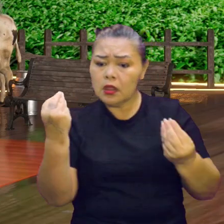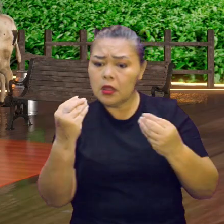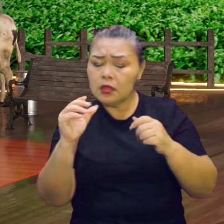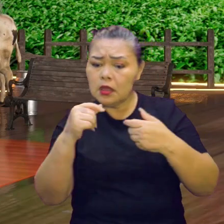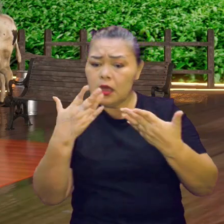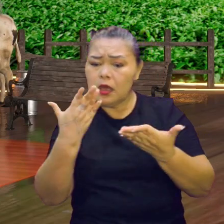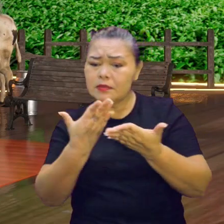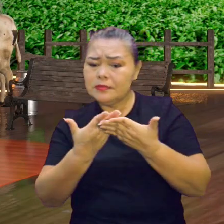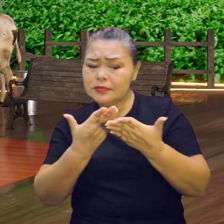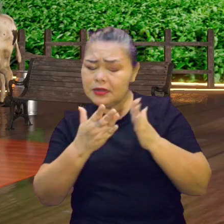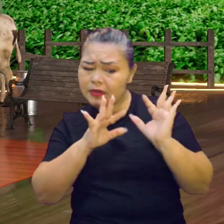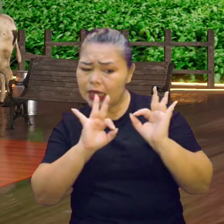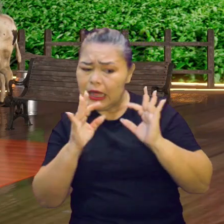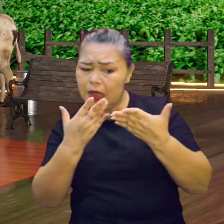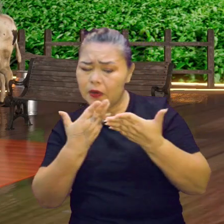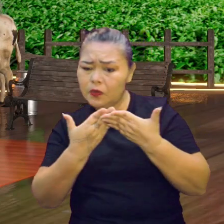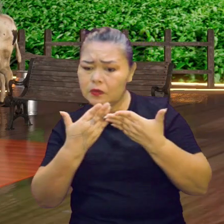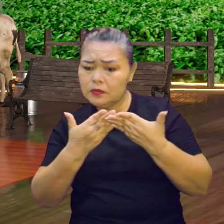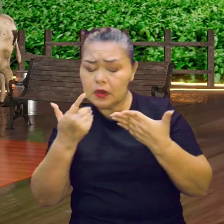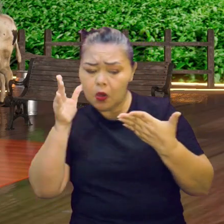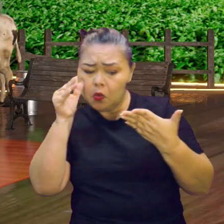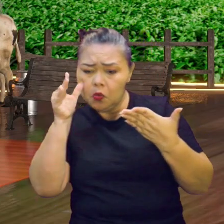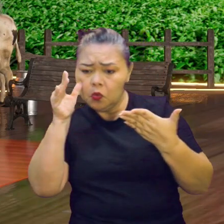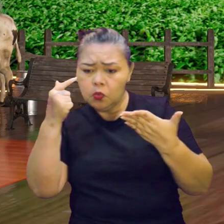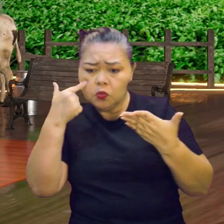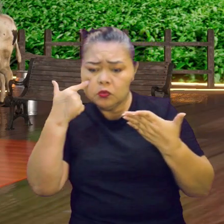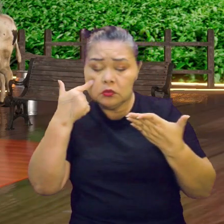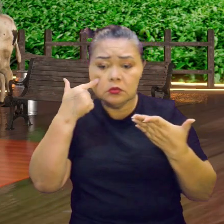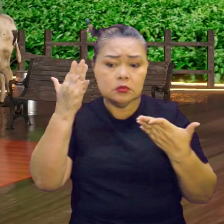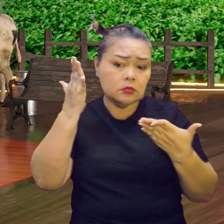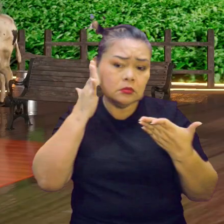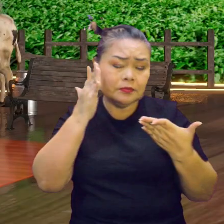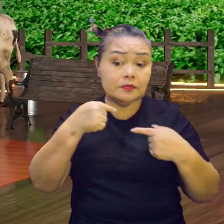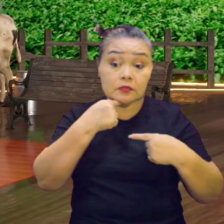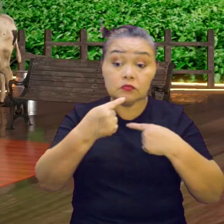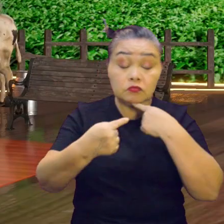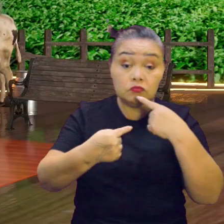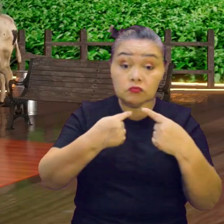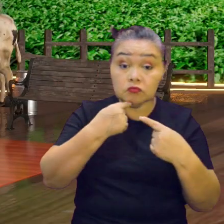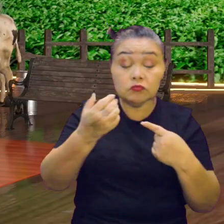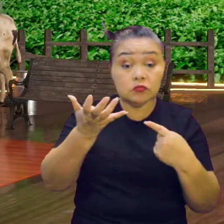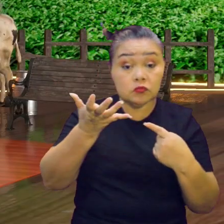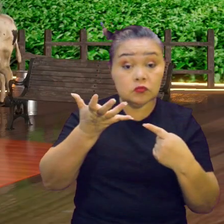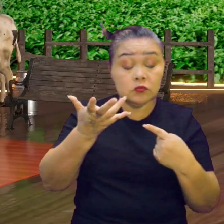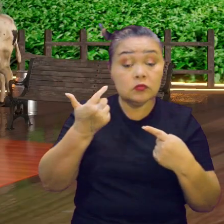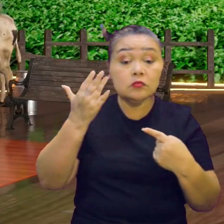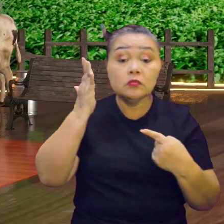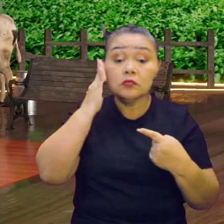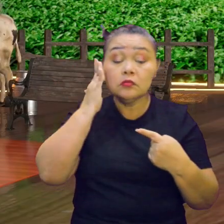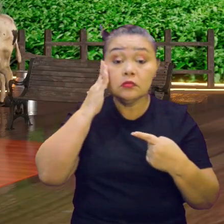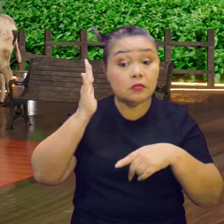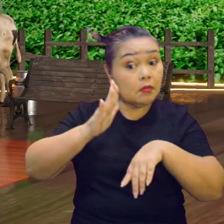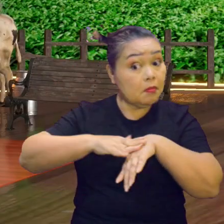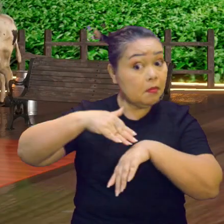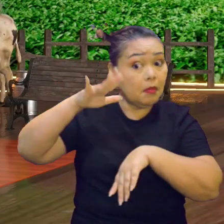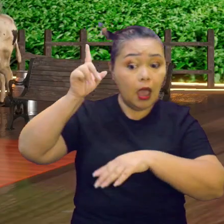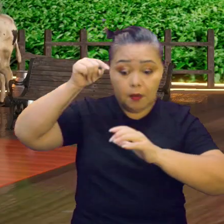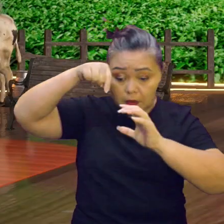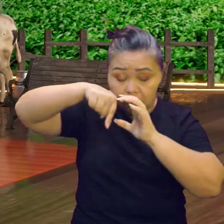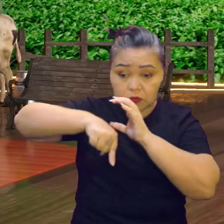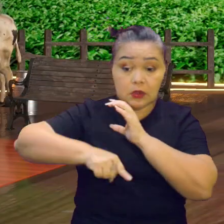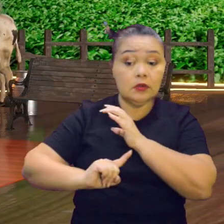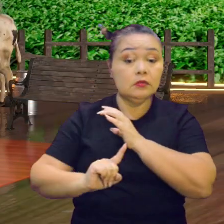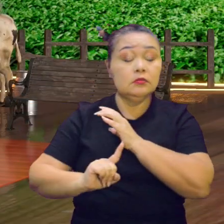fiquei curioso, ou gostaria de sanar uma dúvida, ou gostaria de saber mais, aprofundar. Manda